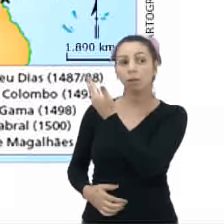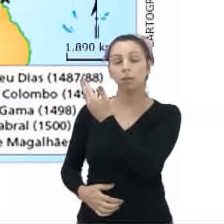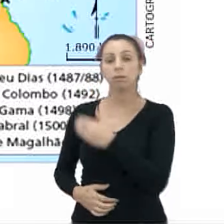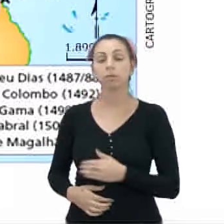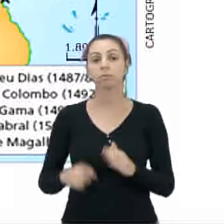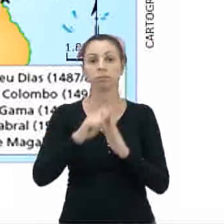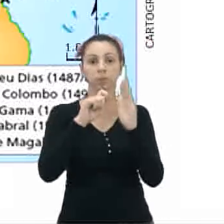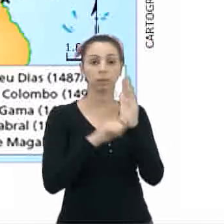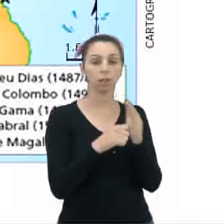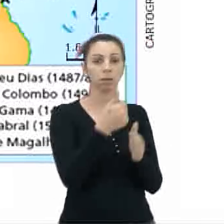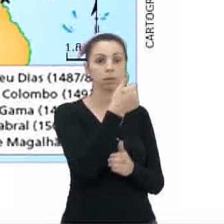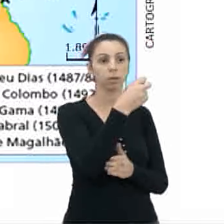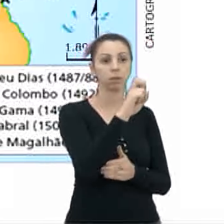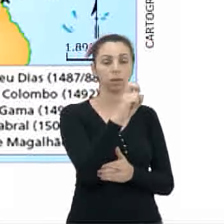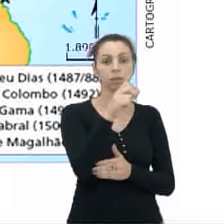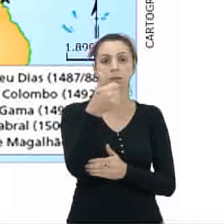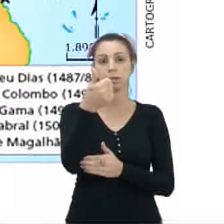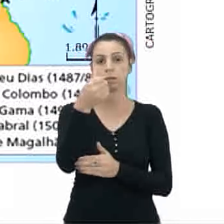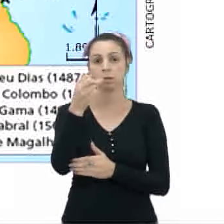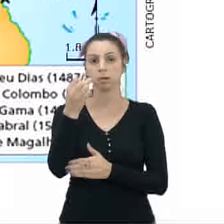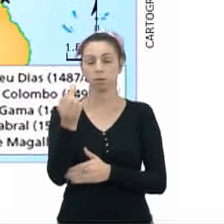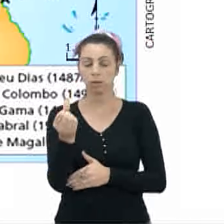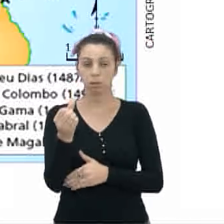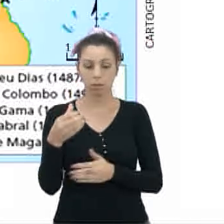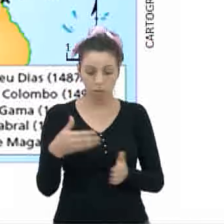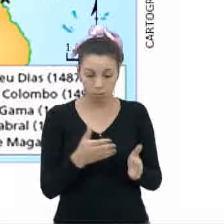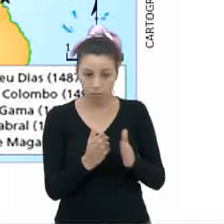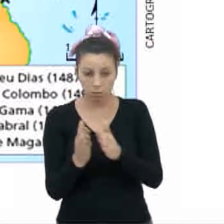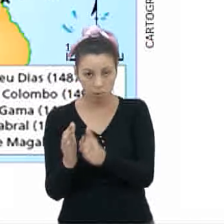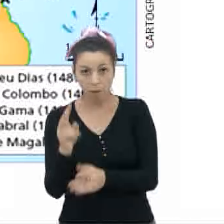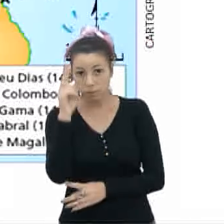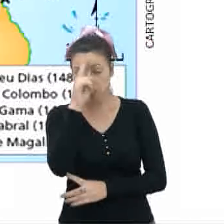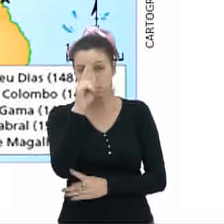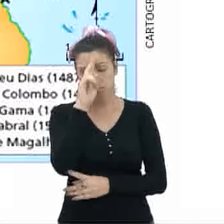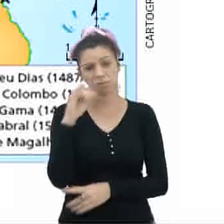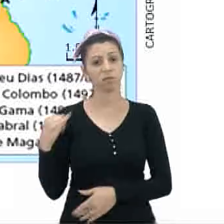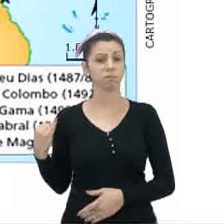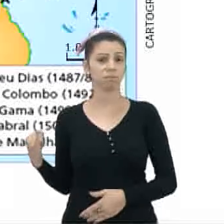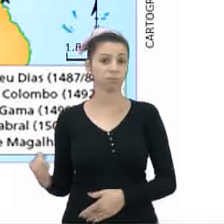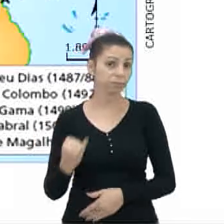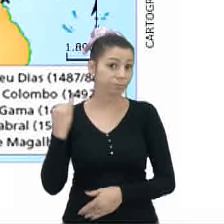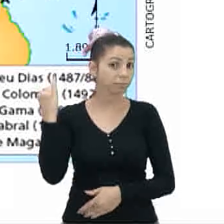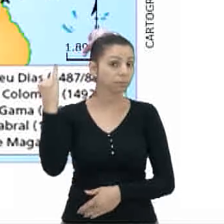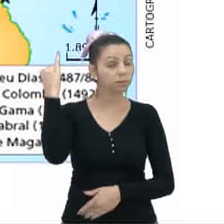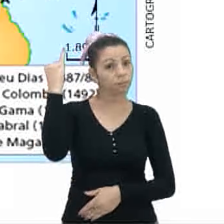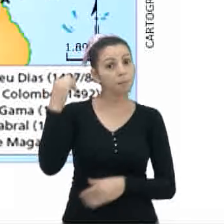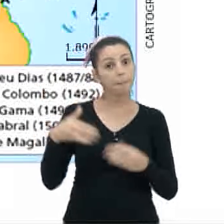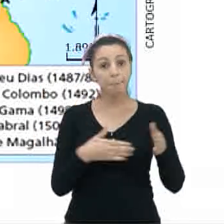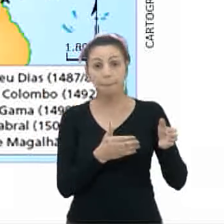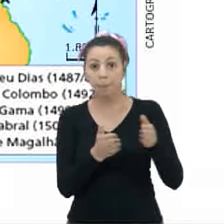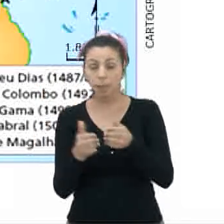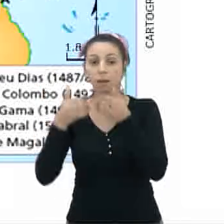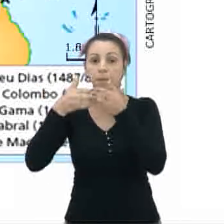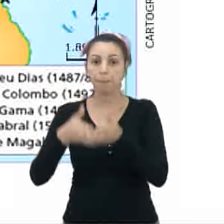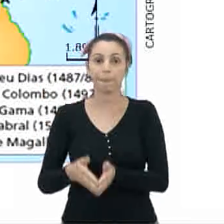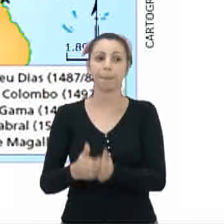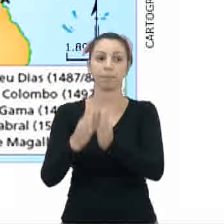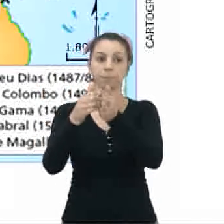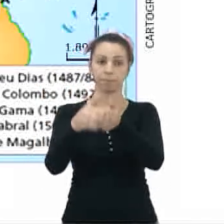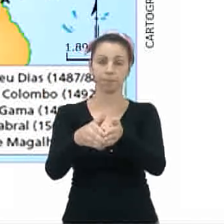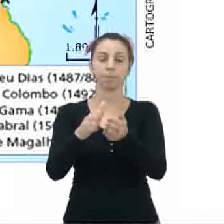século XVI, as rotas, para novamente vocês relembrarem a importância dessas rotas marítimas e o que essas